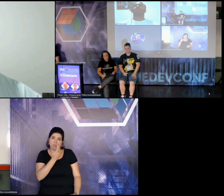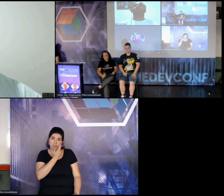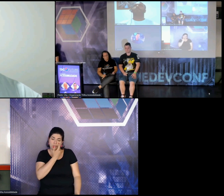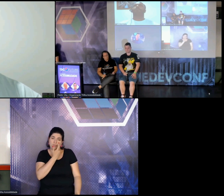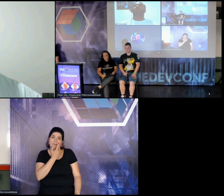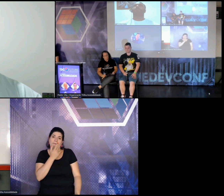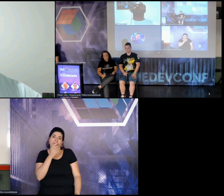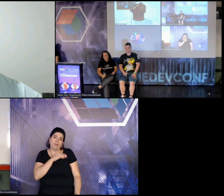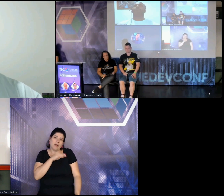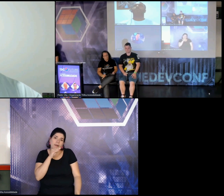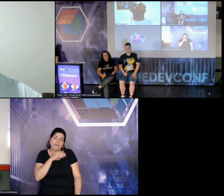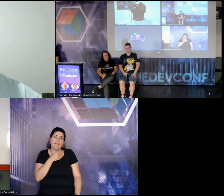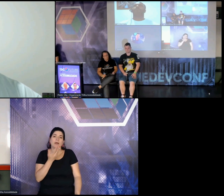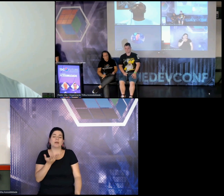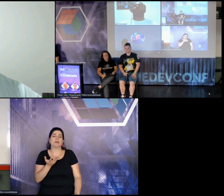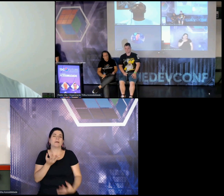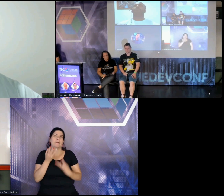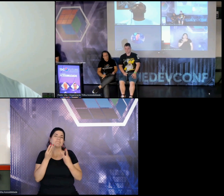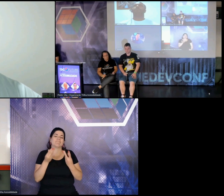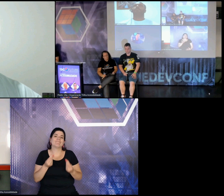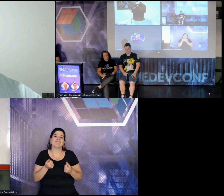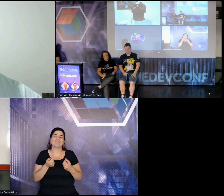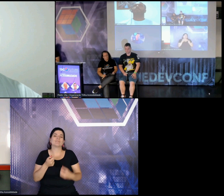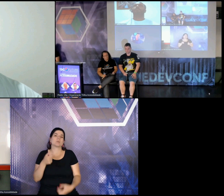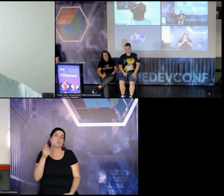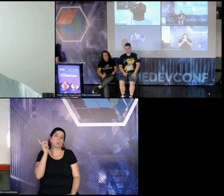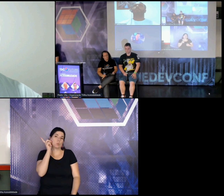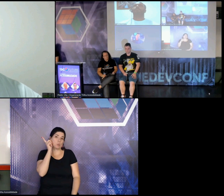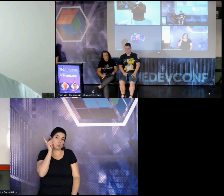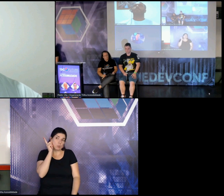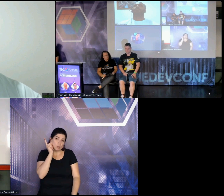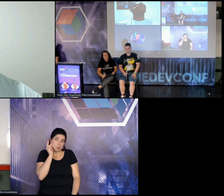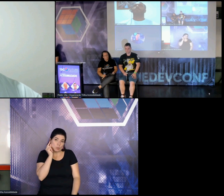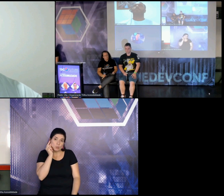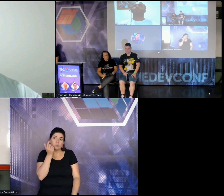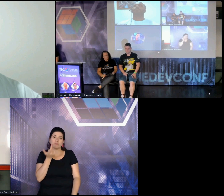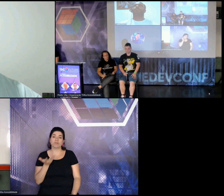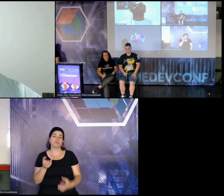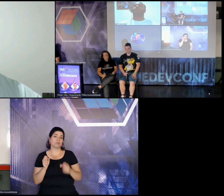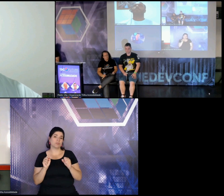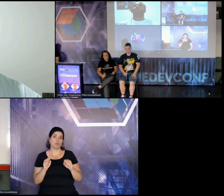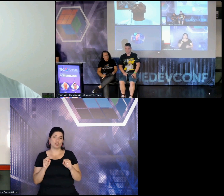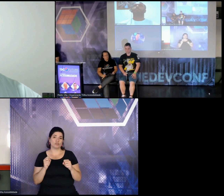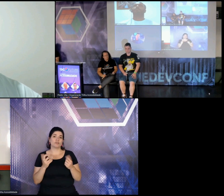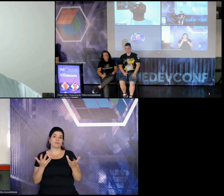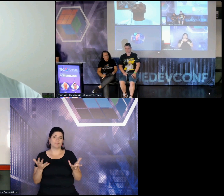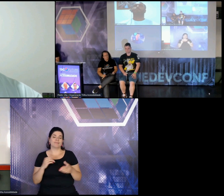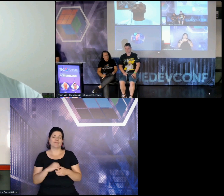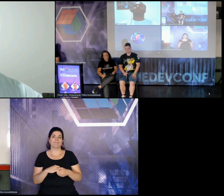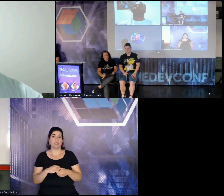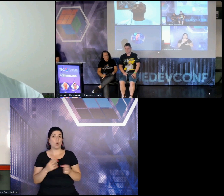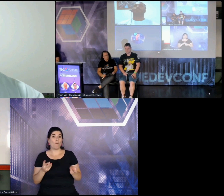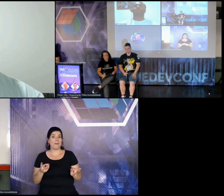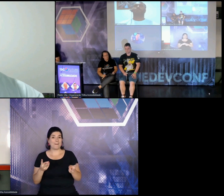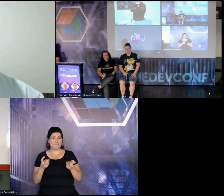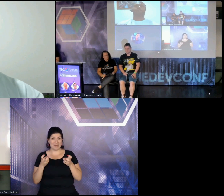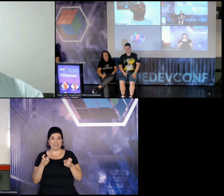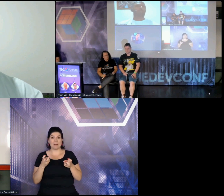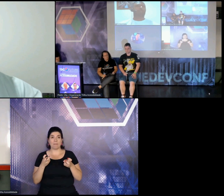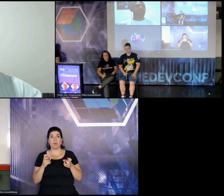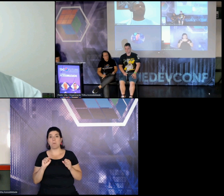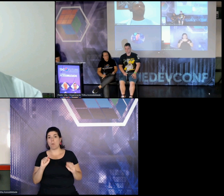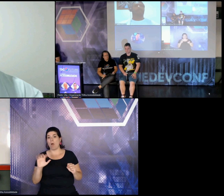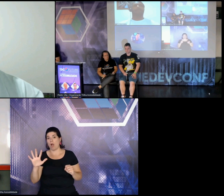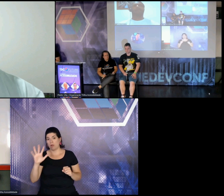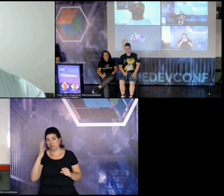menos acurada, ou talvez uma audição menos acurada. Então, eu acho que ter percepção desses fatos, né, além